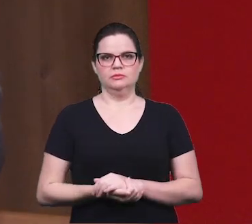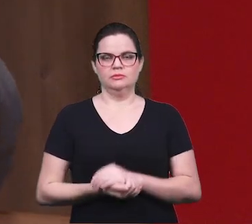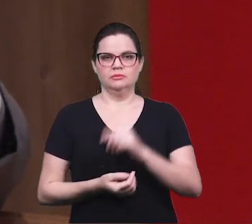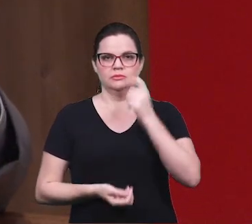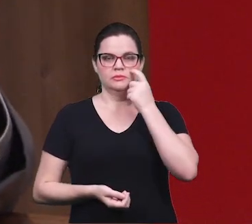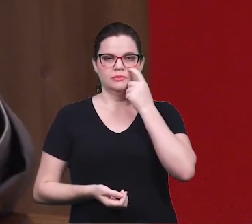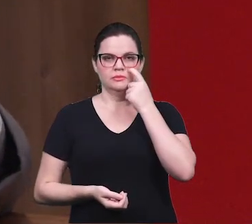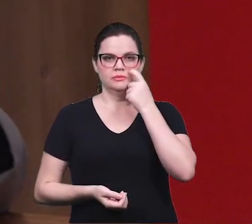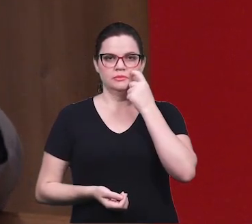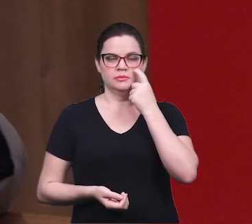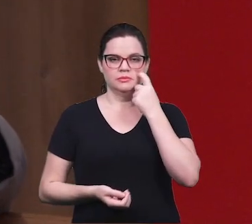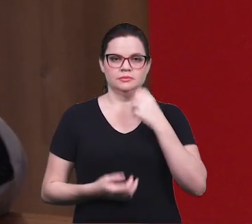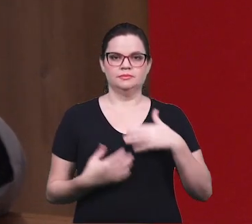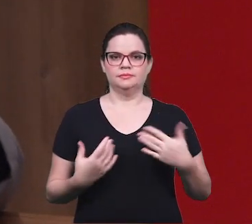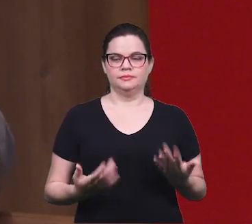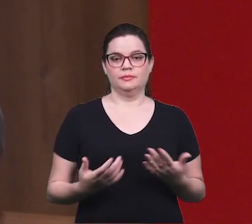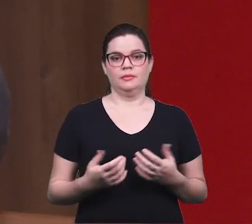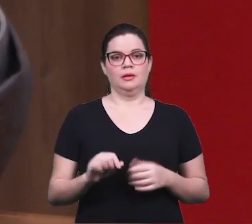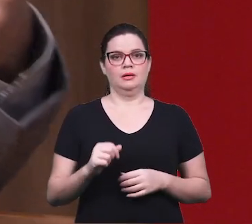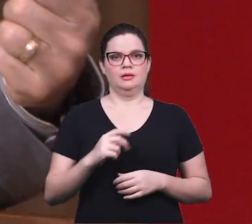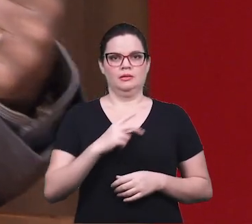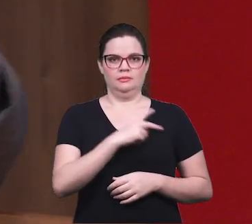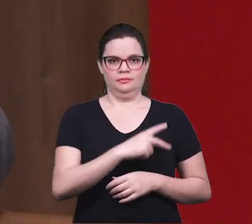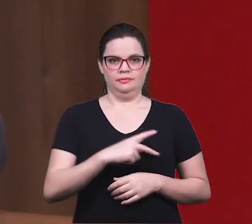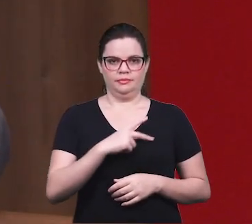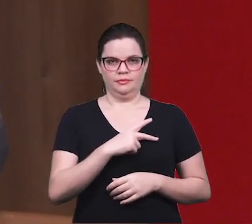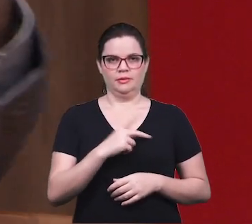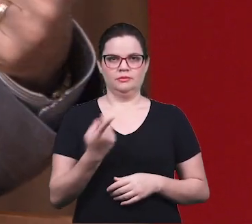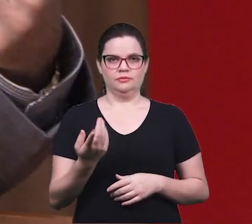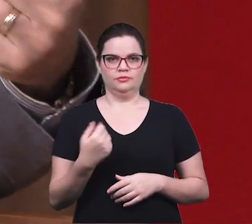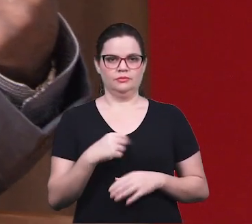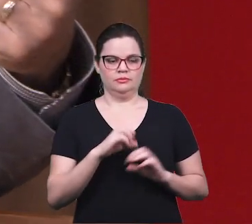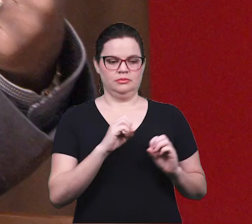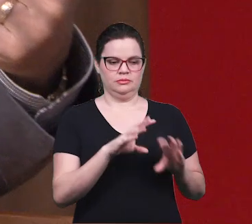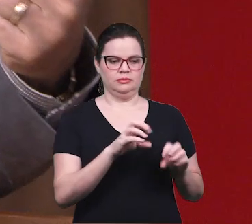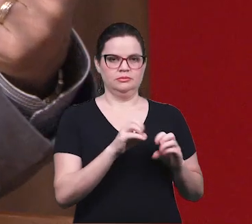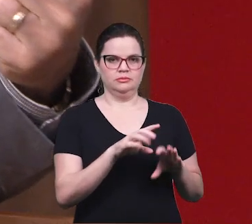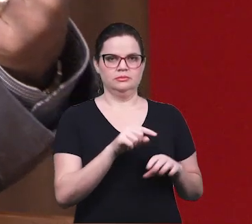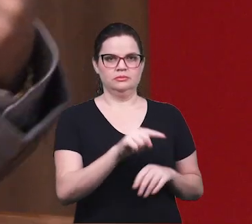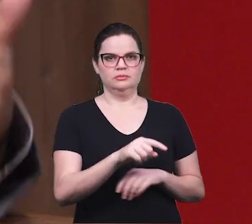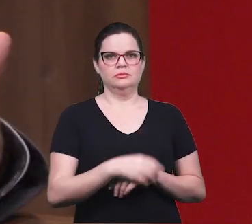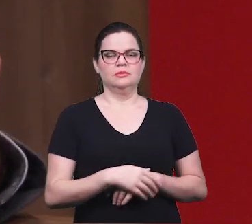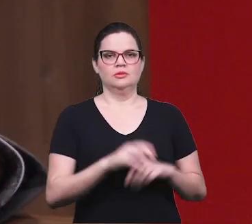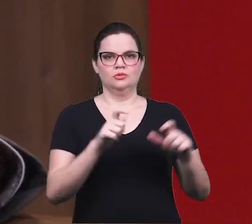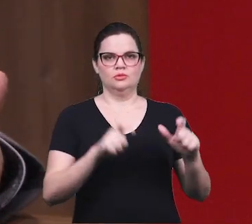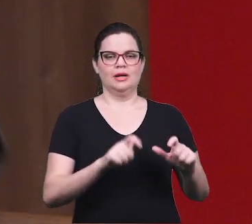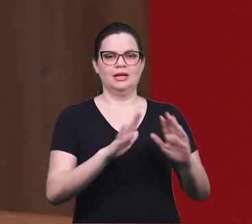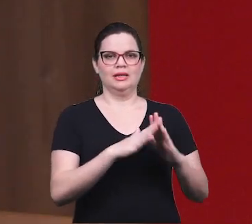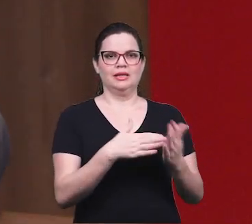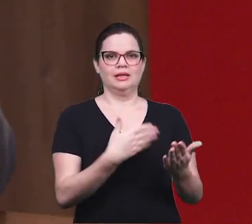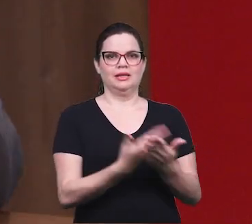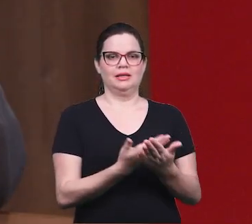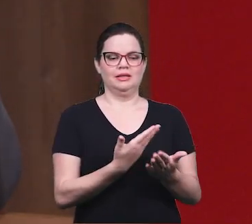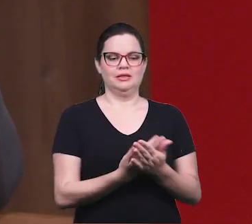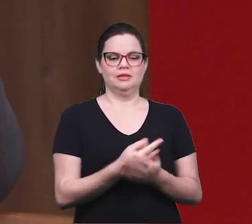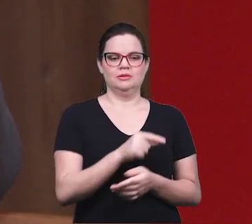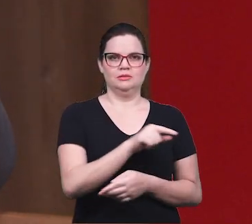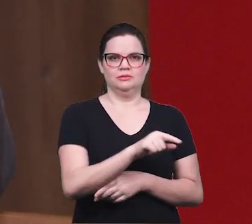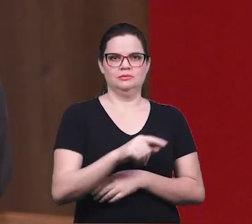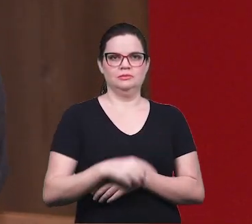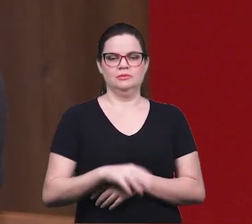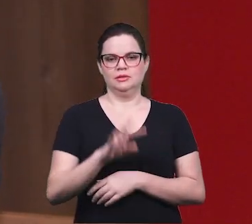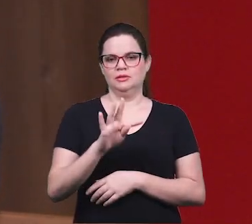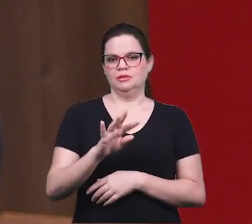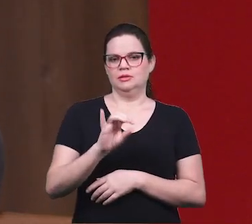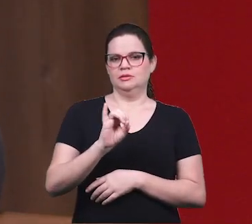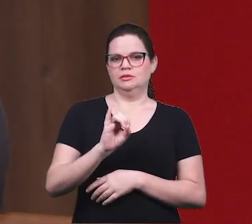ao ensinar na escola de Tirano, quem tem muita informação sobre isso é o pastor Ian, Ao ensinar na escola de